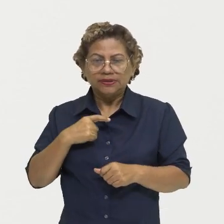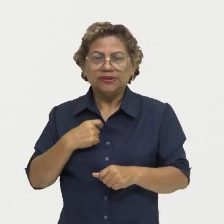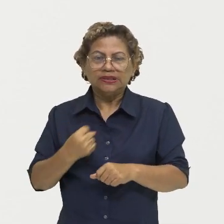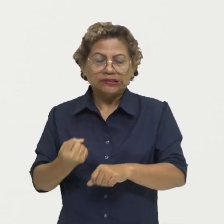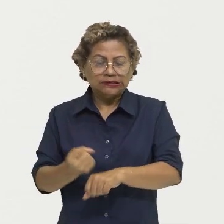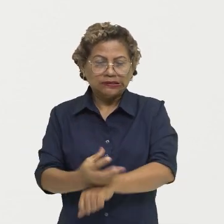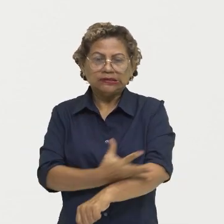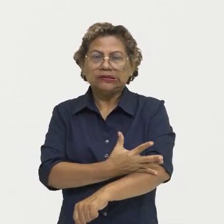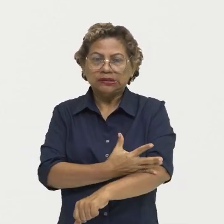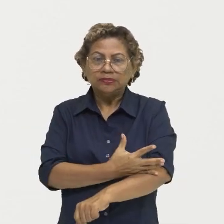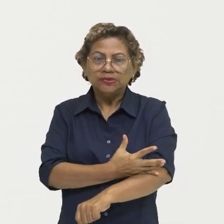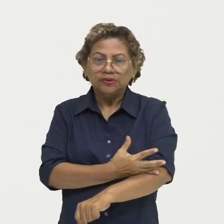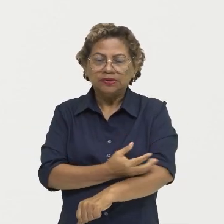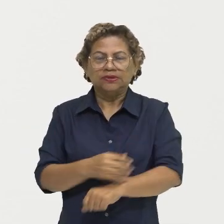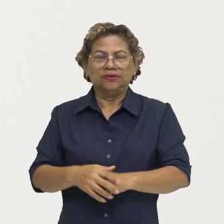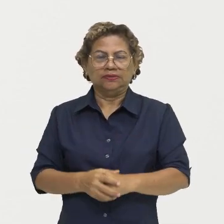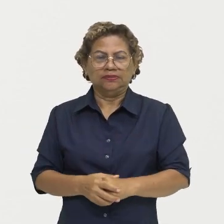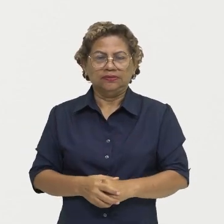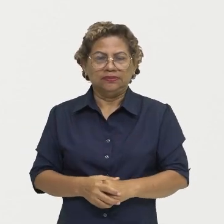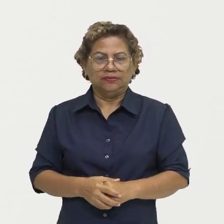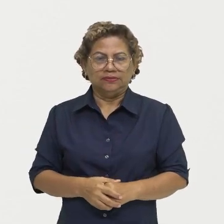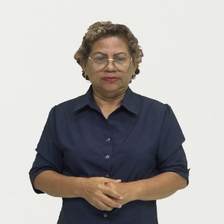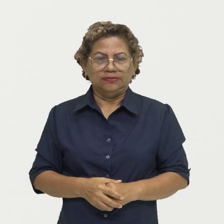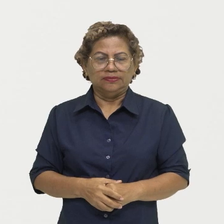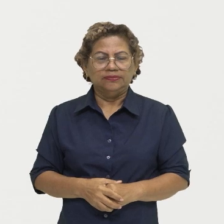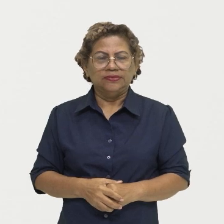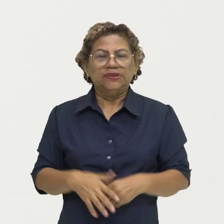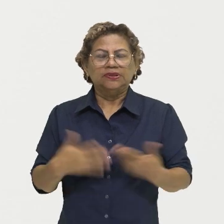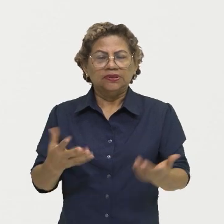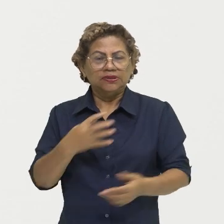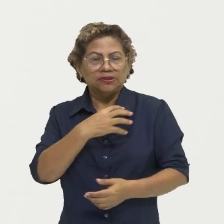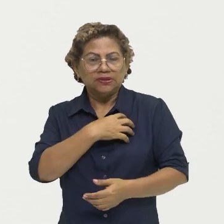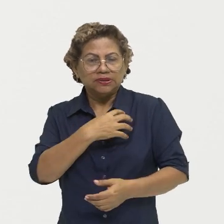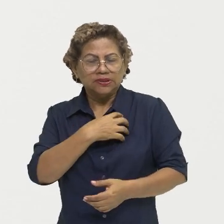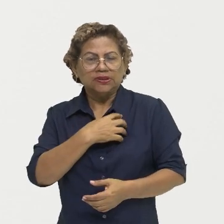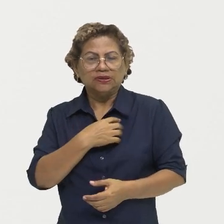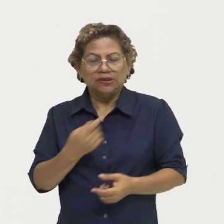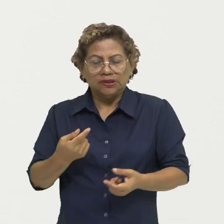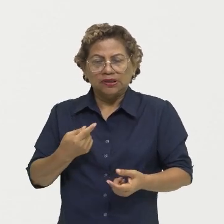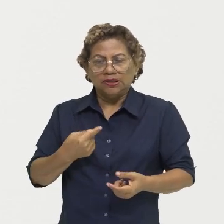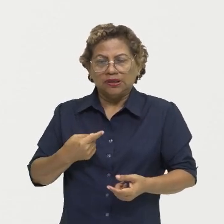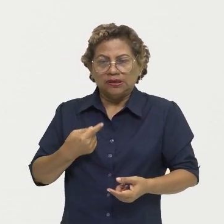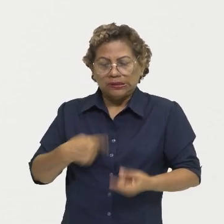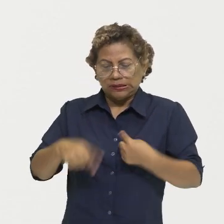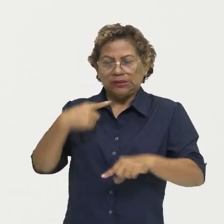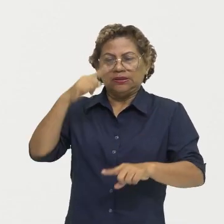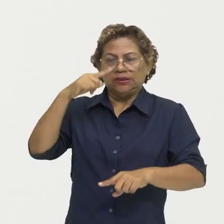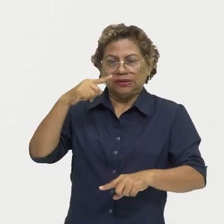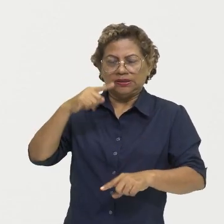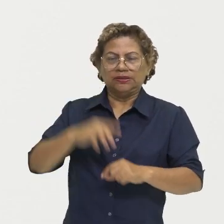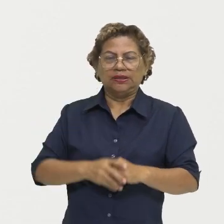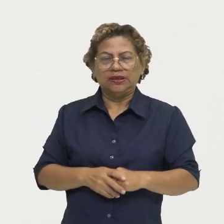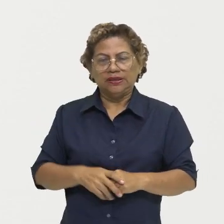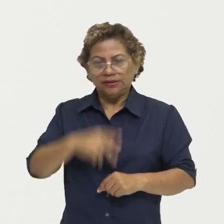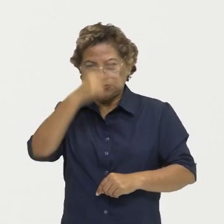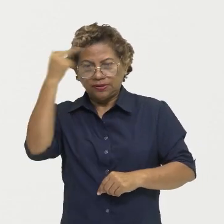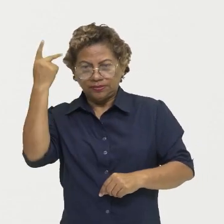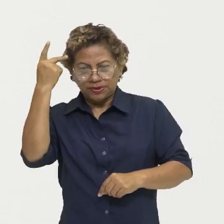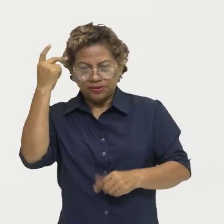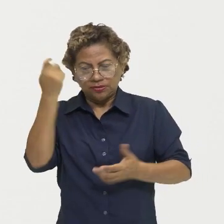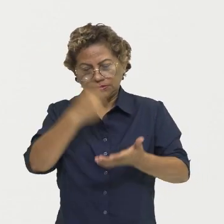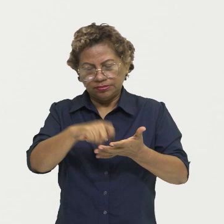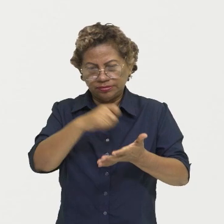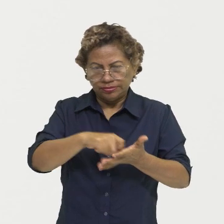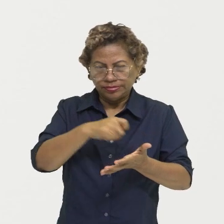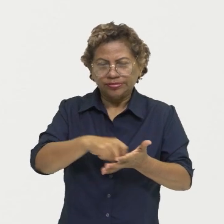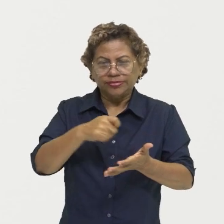se prestar para isso. Então, uma descarga emocional que provoca no leitor ou no escritor um certo alívio da tensão